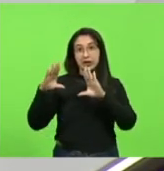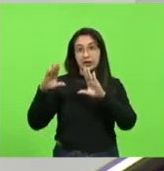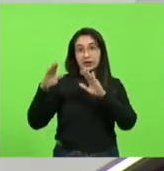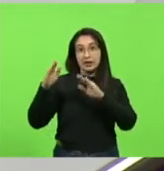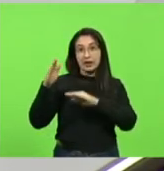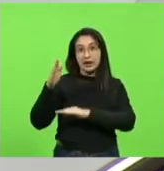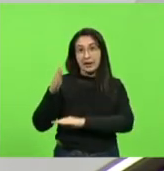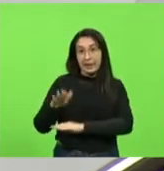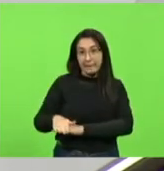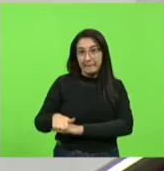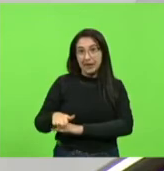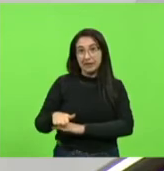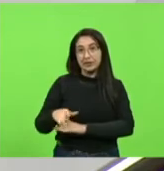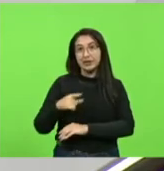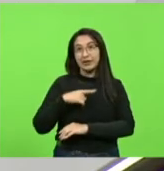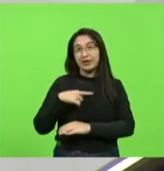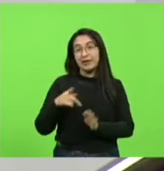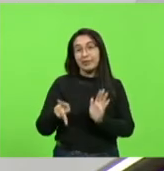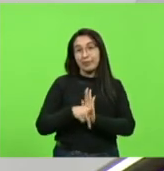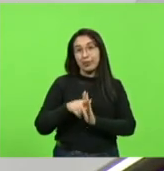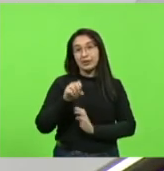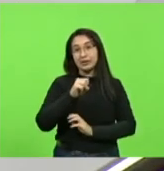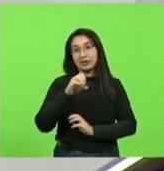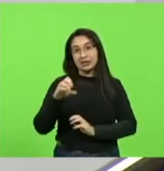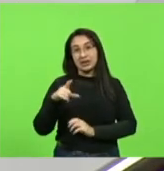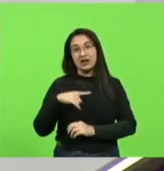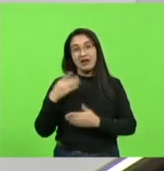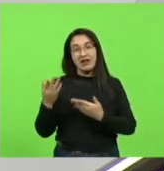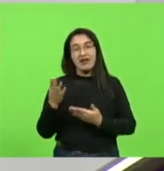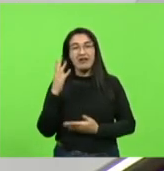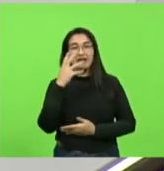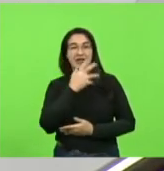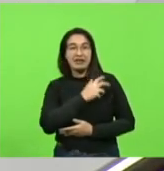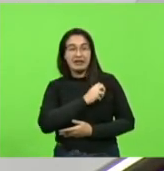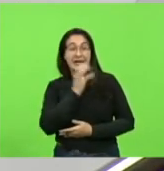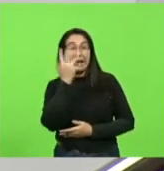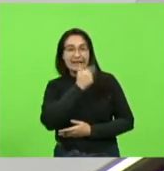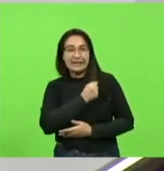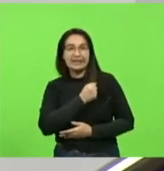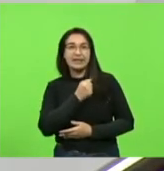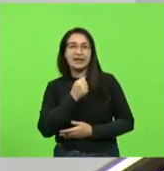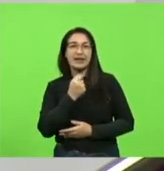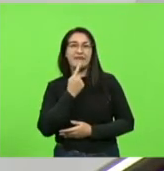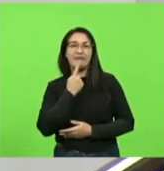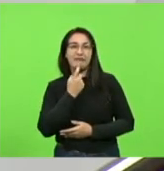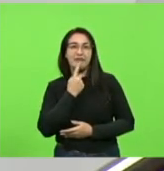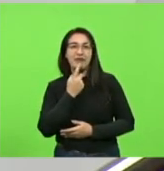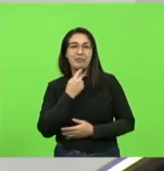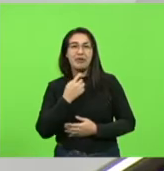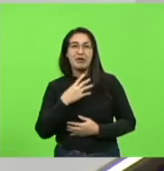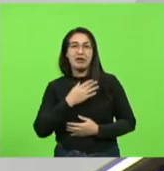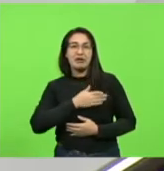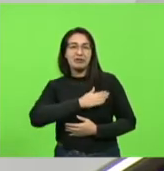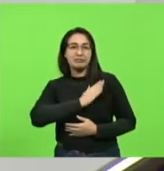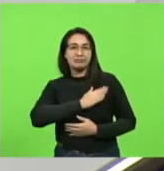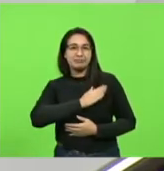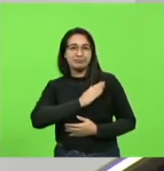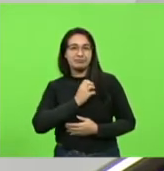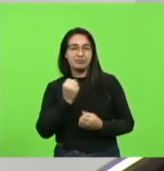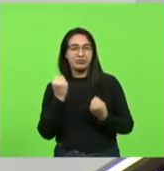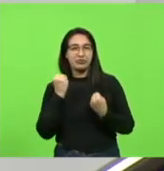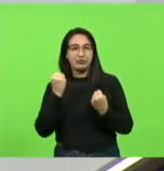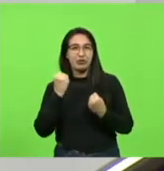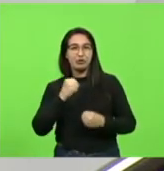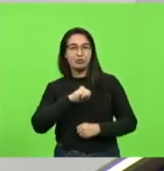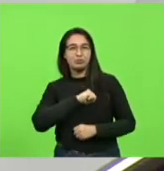bandeira maravilhosa que está atrás de mim aqui, vermelha, que tem um coração forte, pulsando por esse